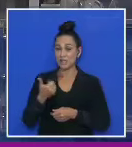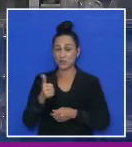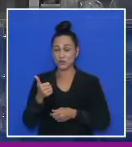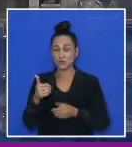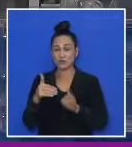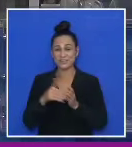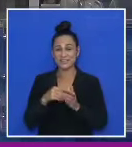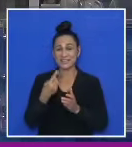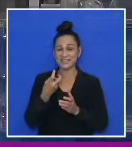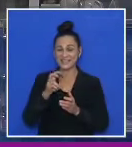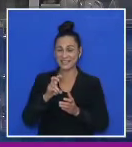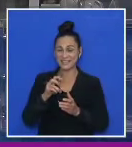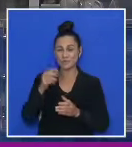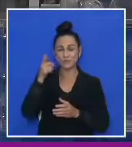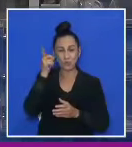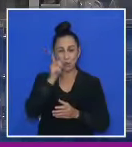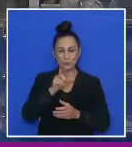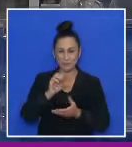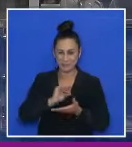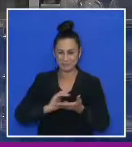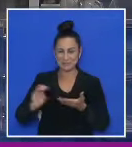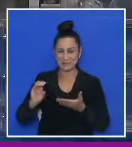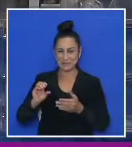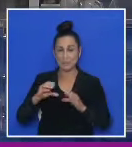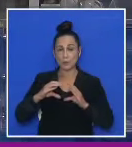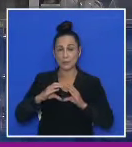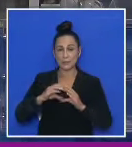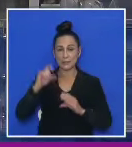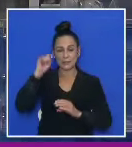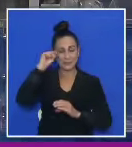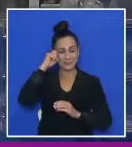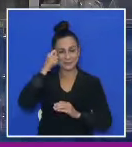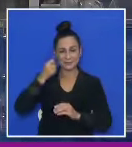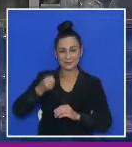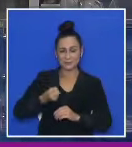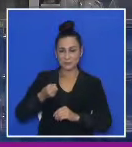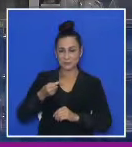15 números acertados, você ganha prêmio. Bola preta número 17.